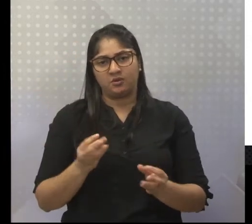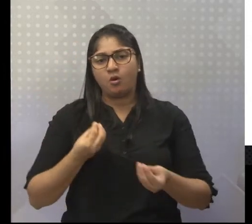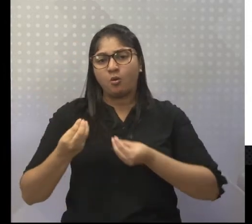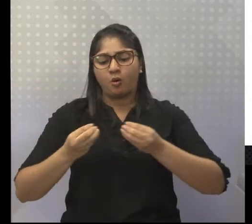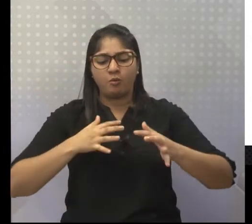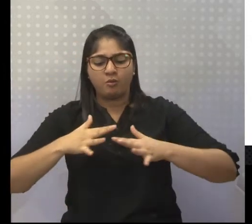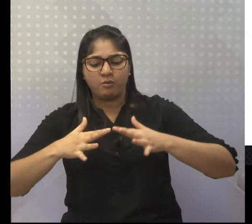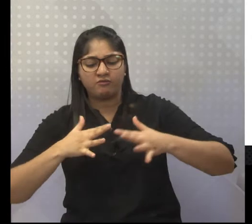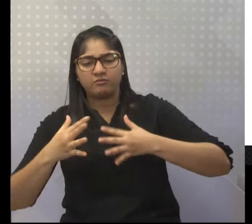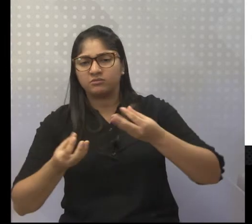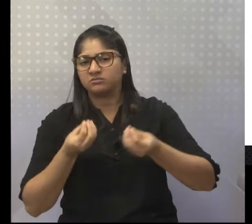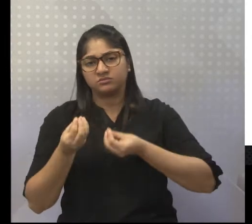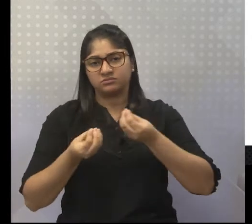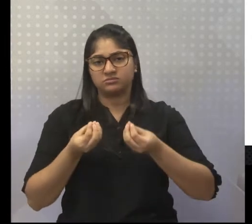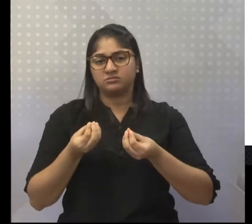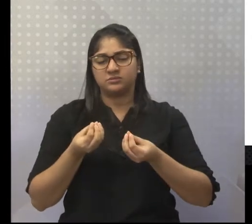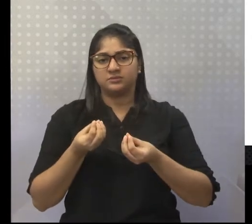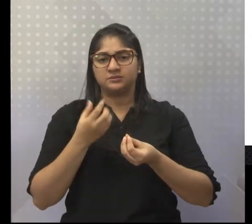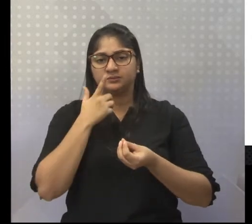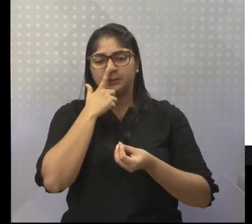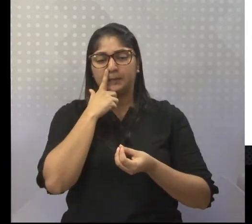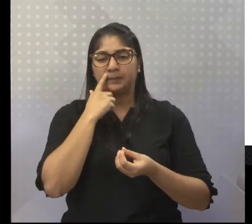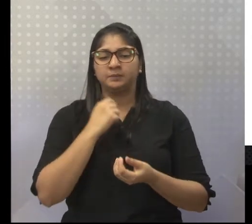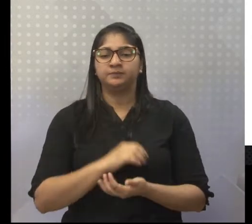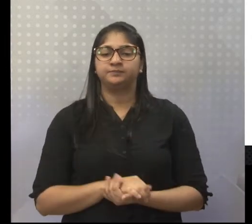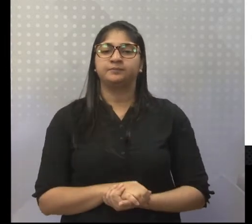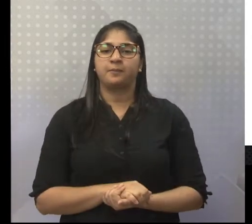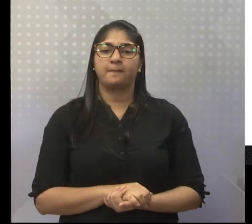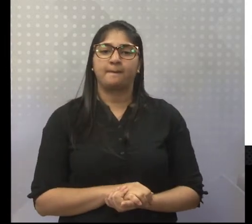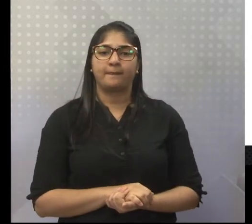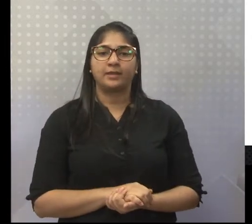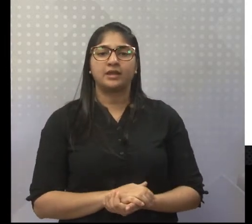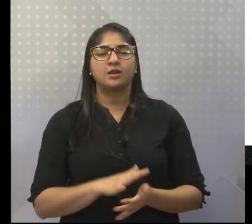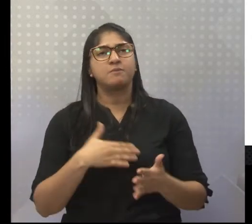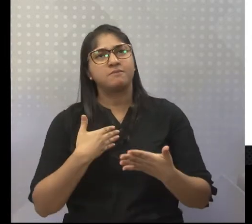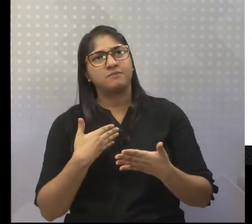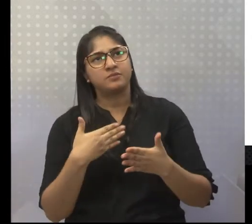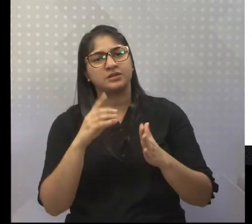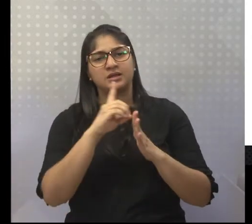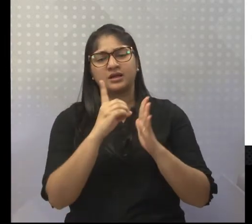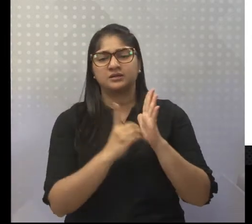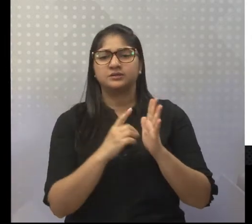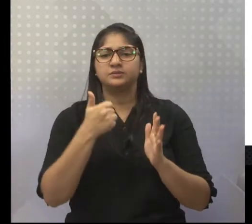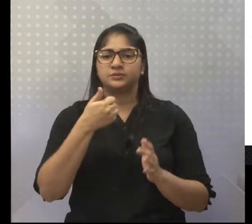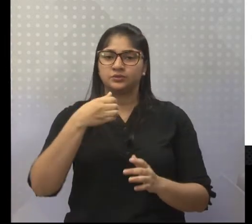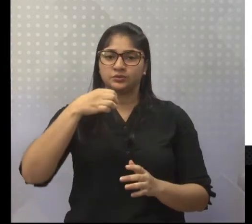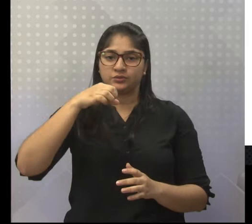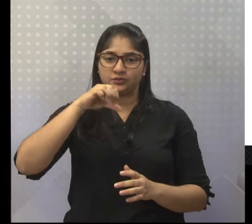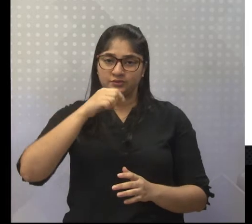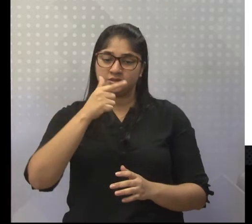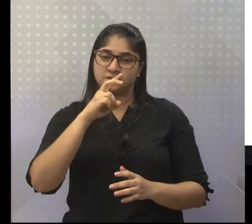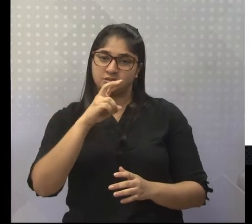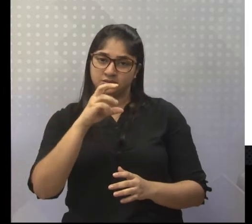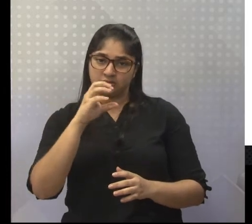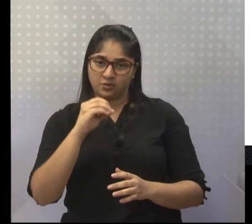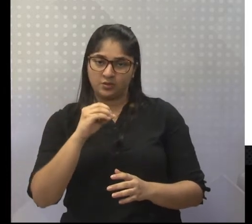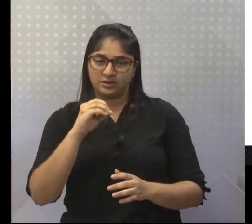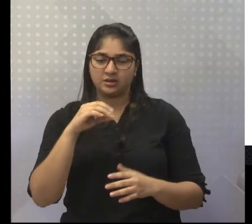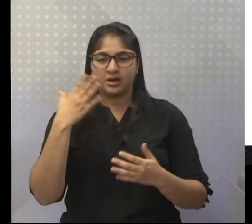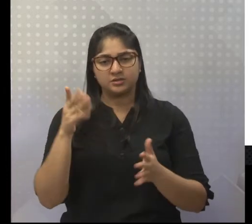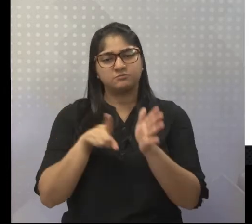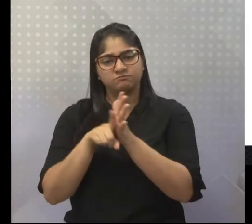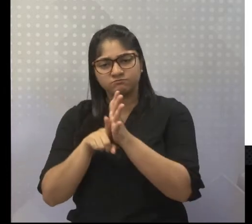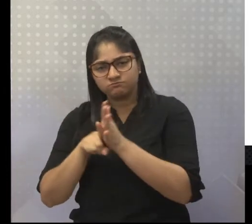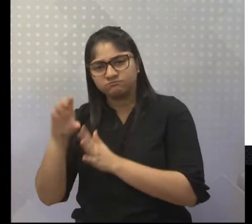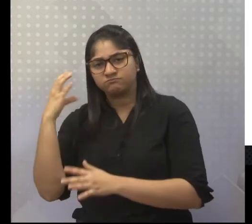como é que esses continentes se movimentavam é apenas durante a década de 1950 os cientistas poderão atribuir